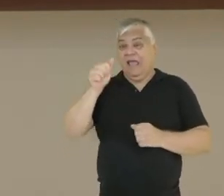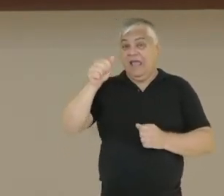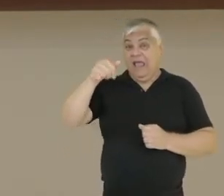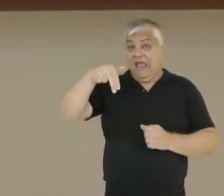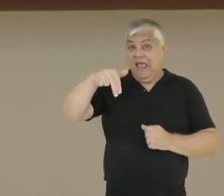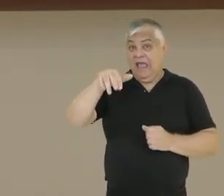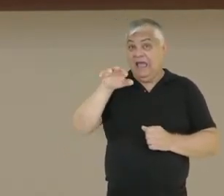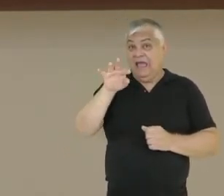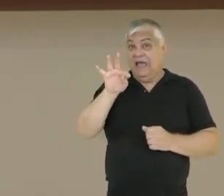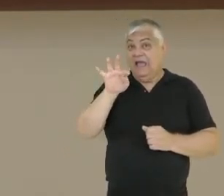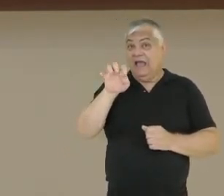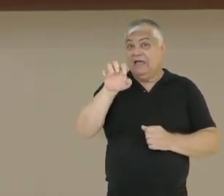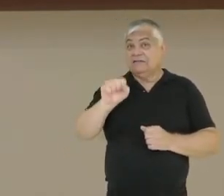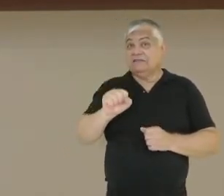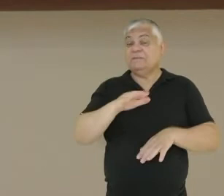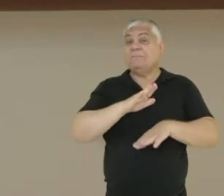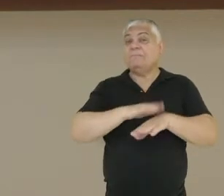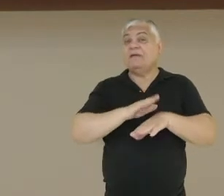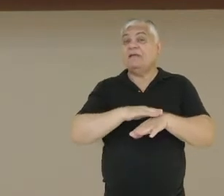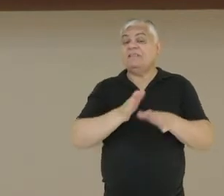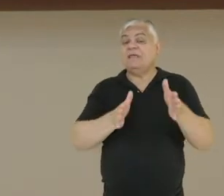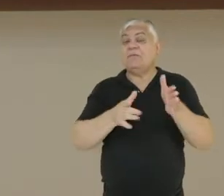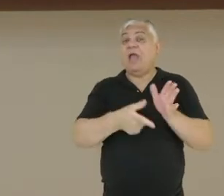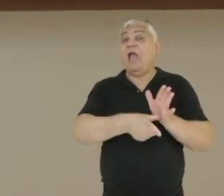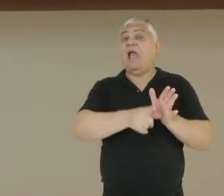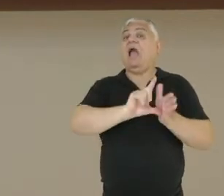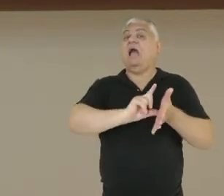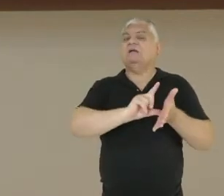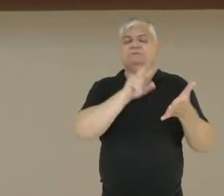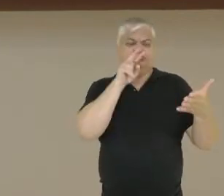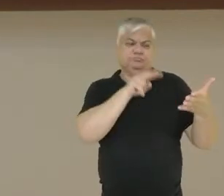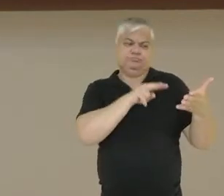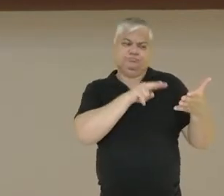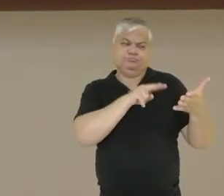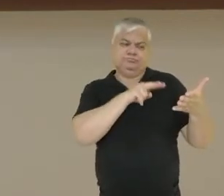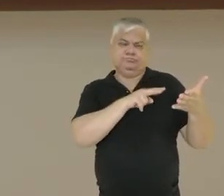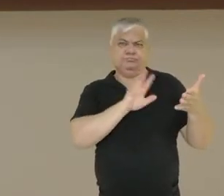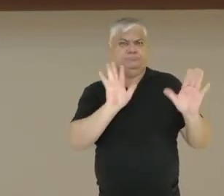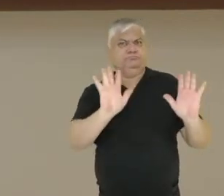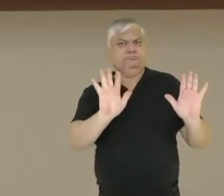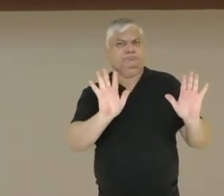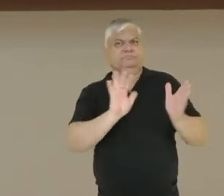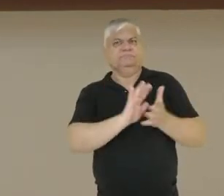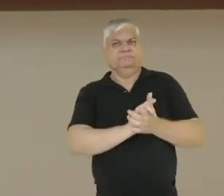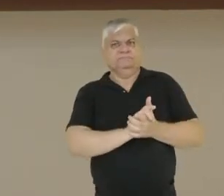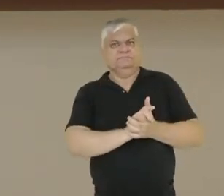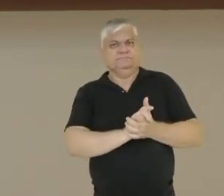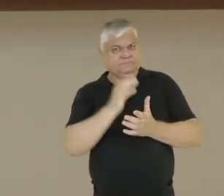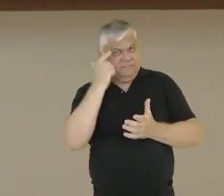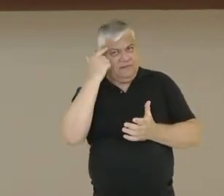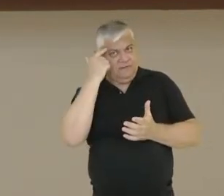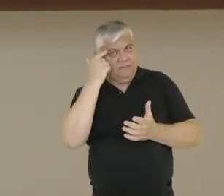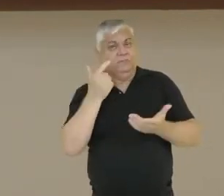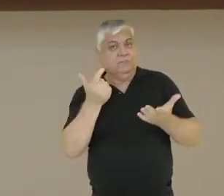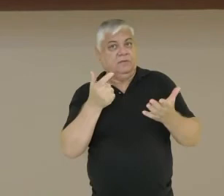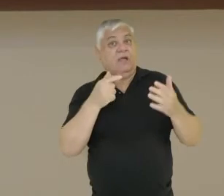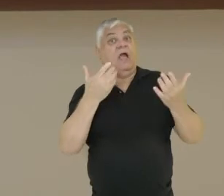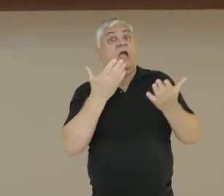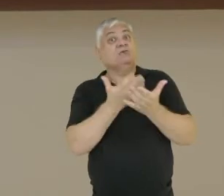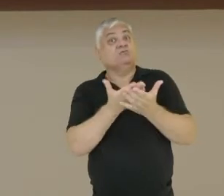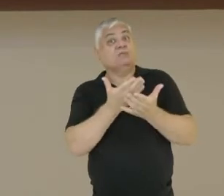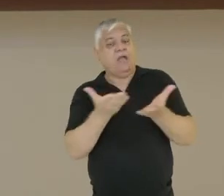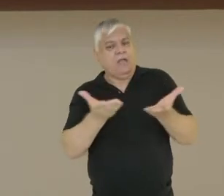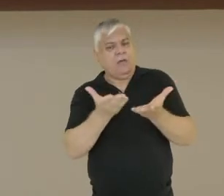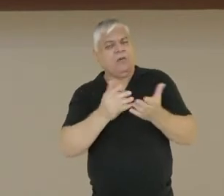que introduz uma noção de tempo, por isso é uma adverbial que a gente nem está estudando, nem tem a ver com a gente. Quer dizer, não tem a ver com a gente agora,